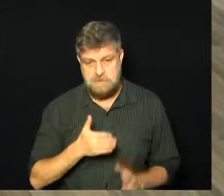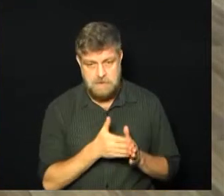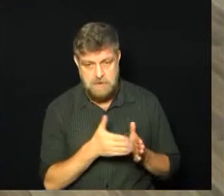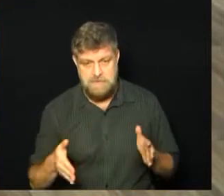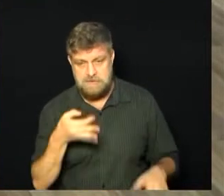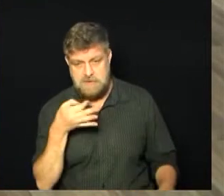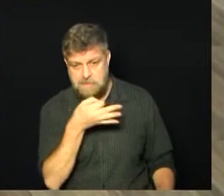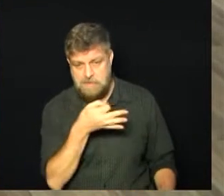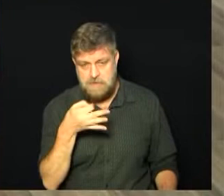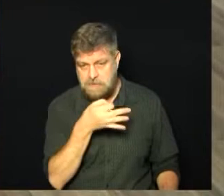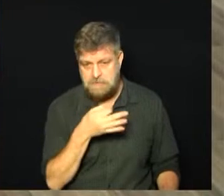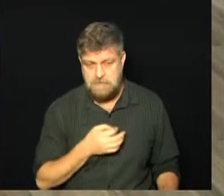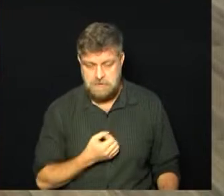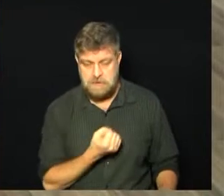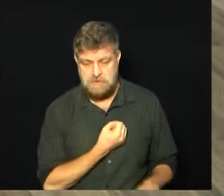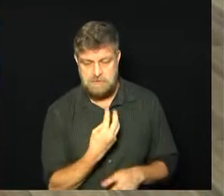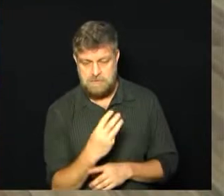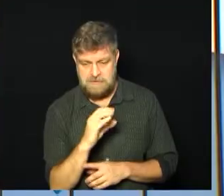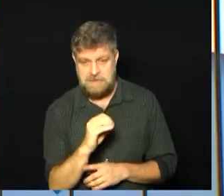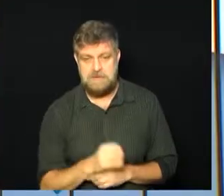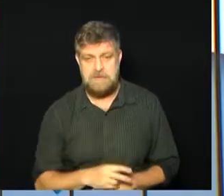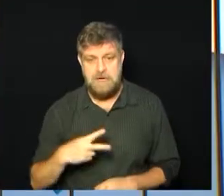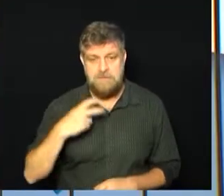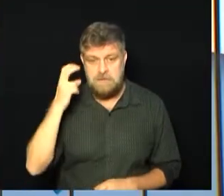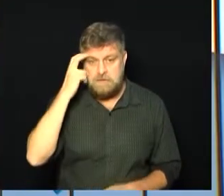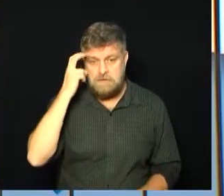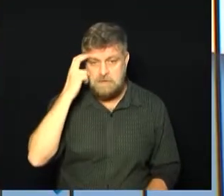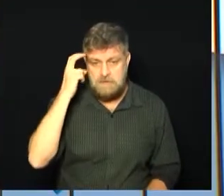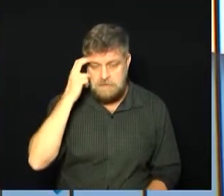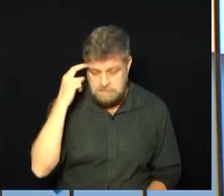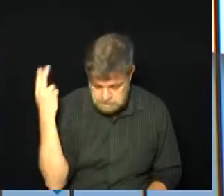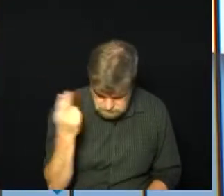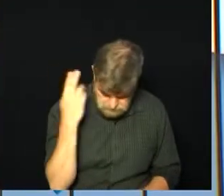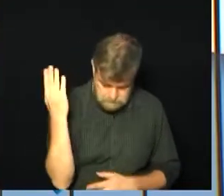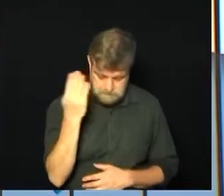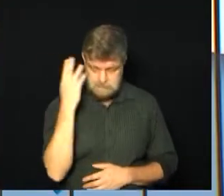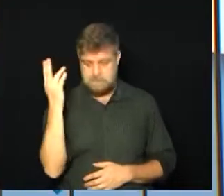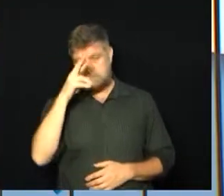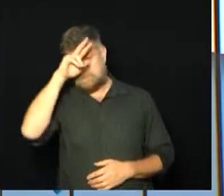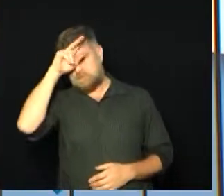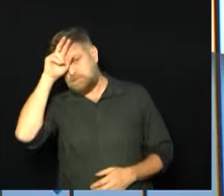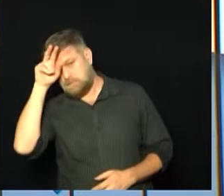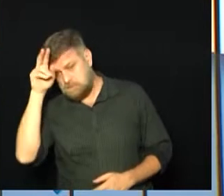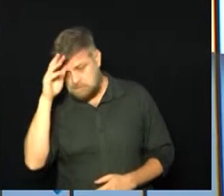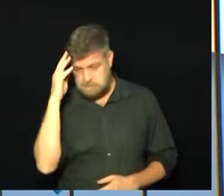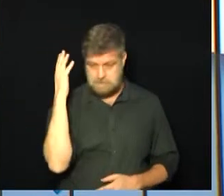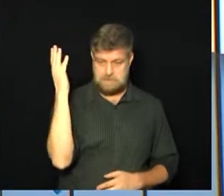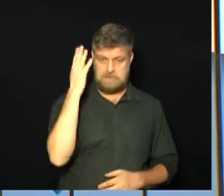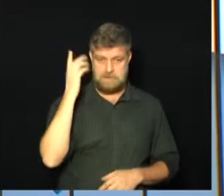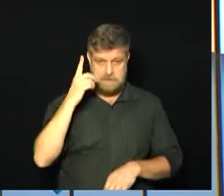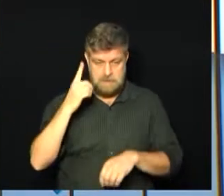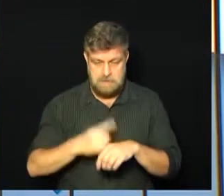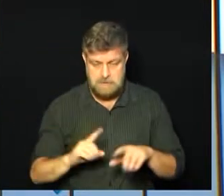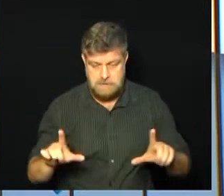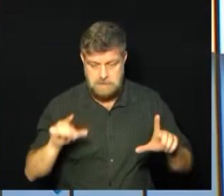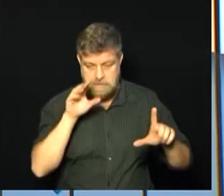expediente da 30ª reunião ordinária. O vereador Carlinhos Camelô passou mal enquanto falava na tribuna.